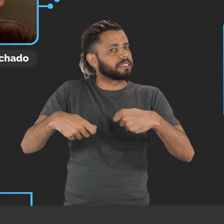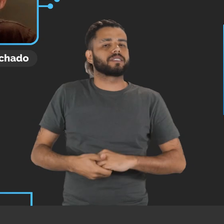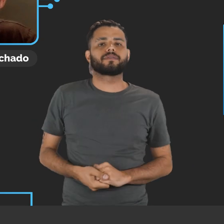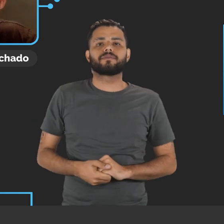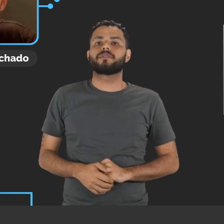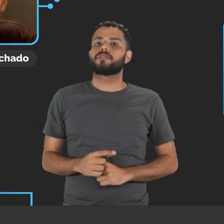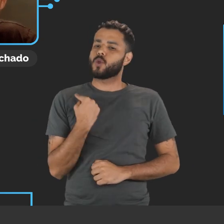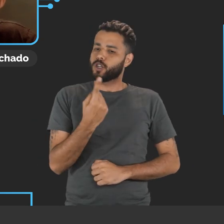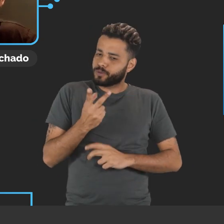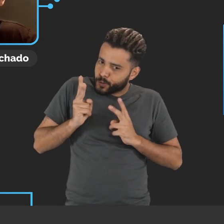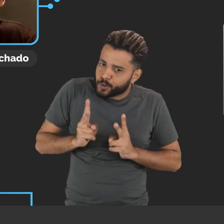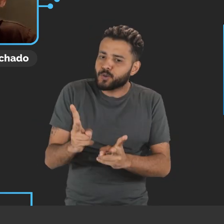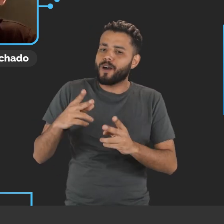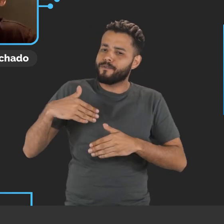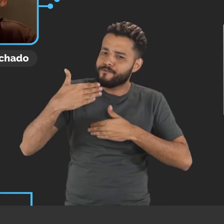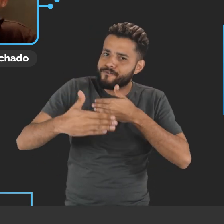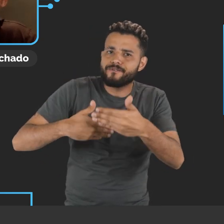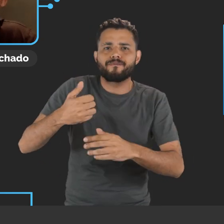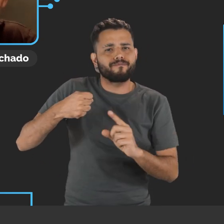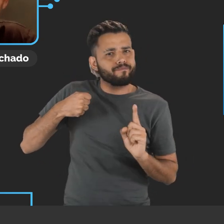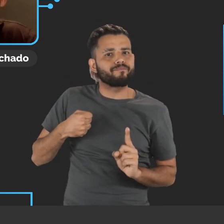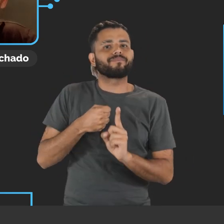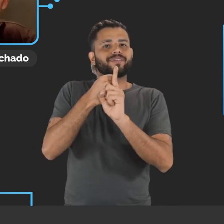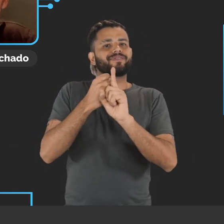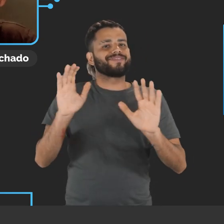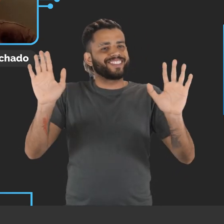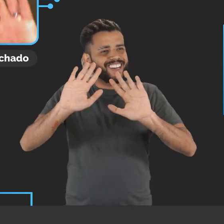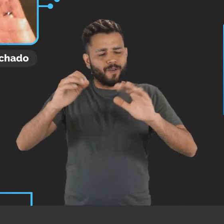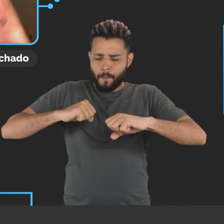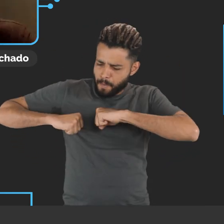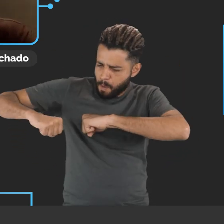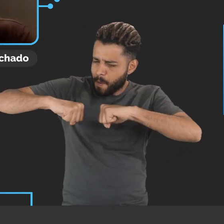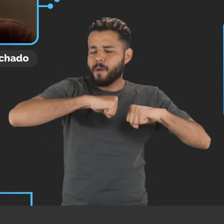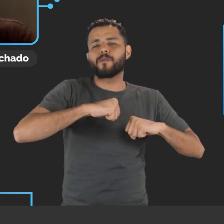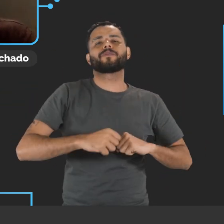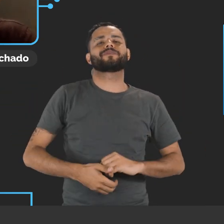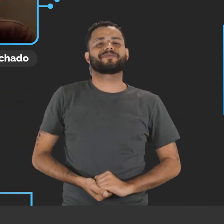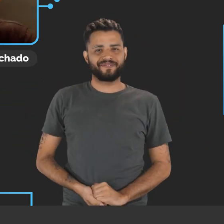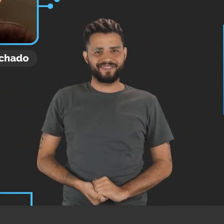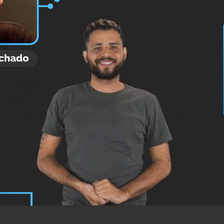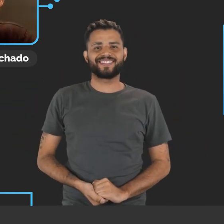Então, vamos em frente, vamos juntos, vamos causar. Valeu, até!